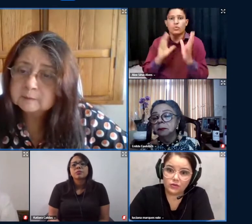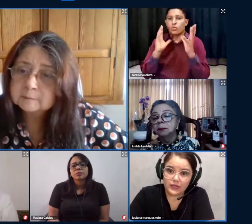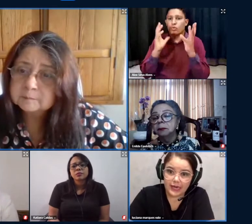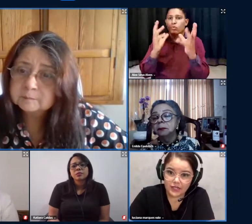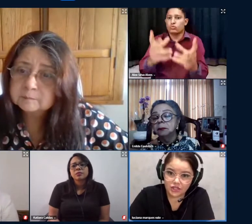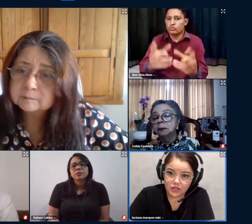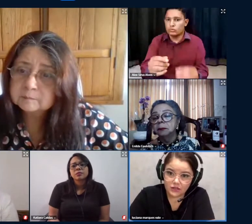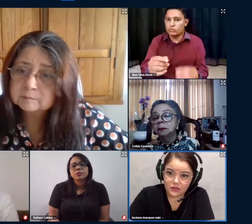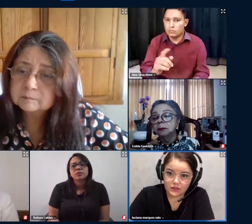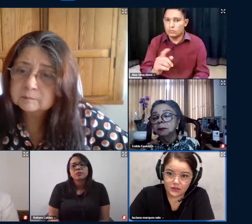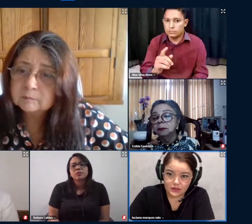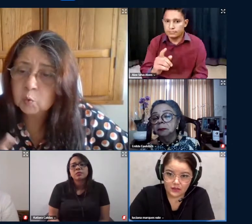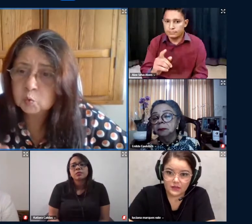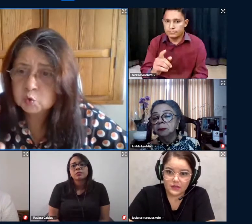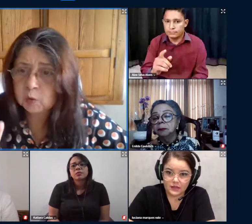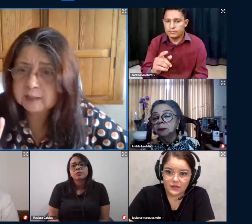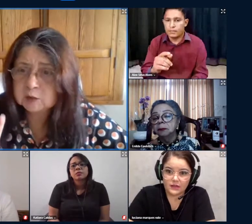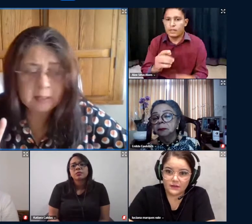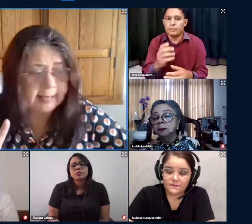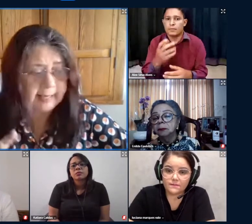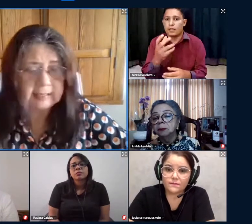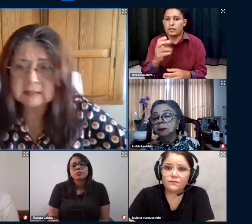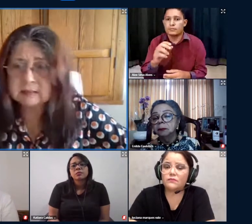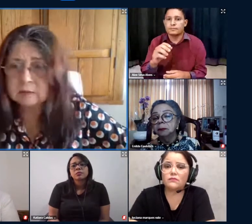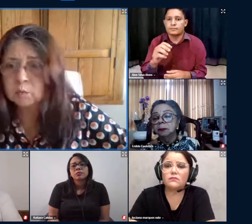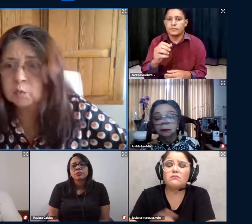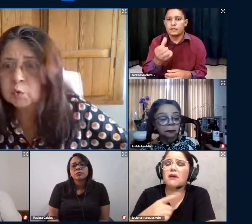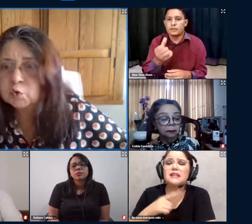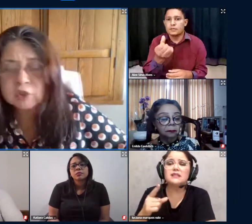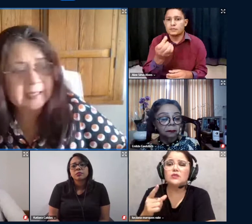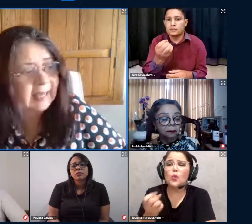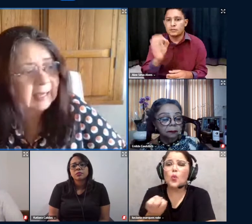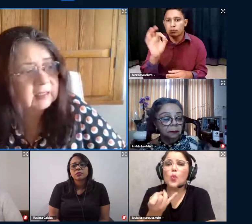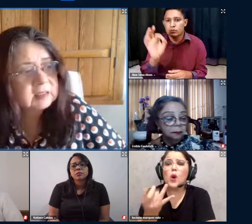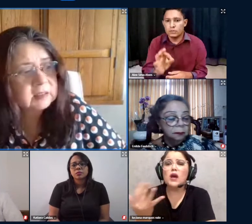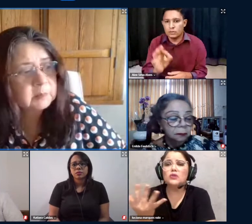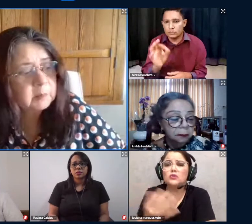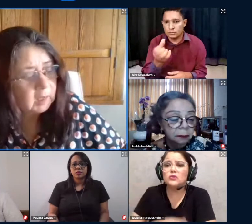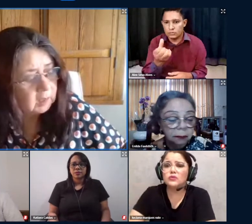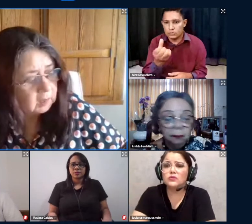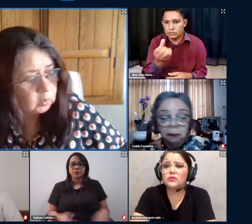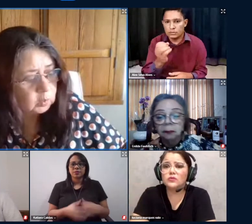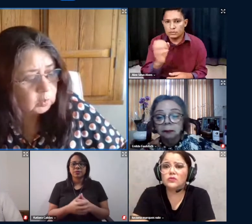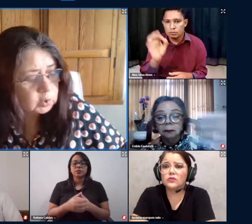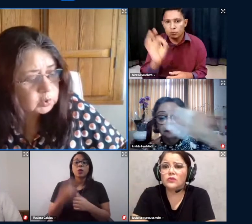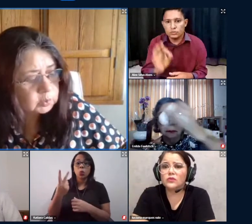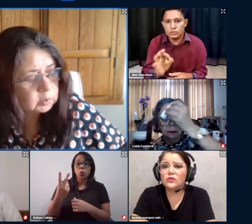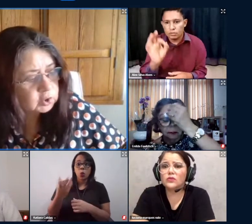da faculdade? Com os dois colegas no curso de análise,